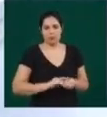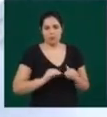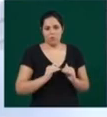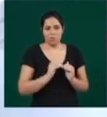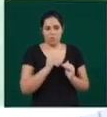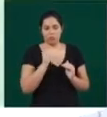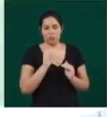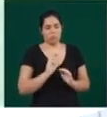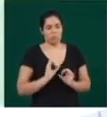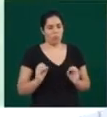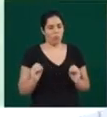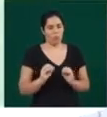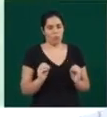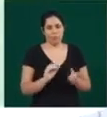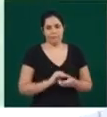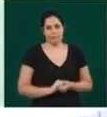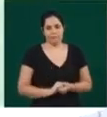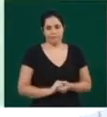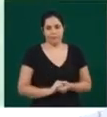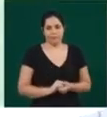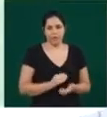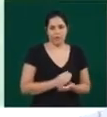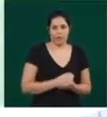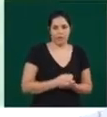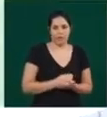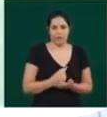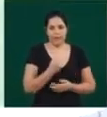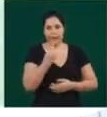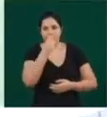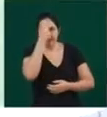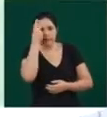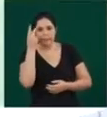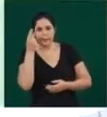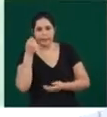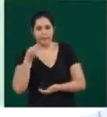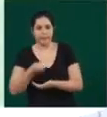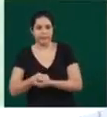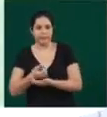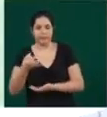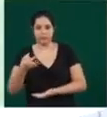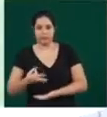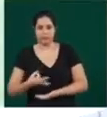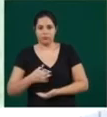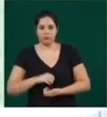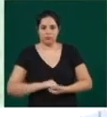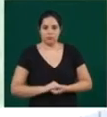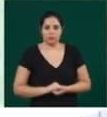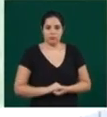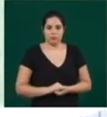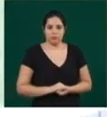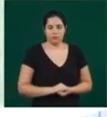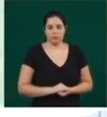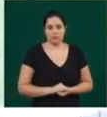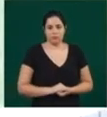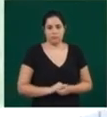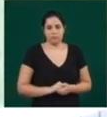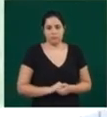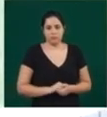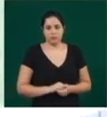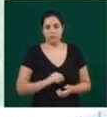para ninguém. A partir do momento que uma unidade deixa de cumprir com a sua obrigação de custear o rateio das despesas